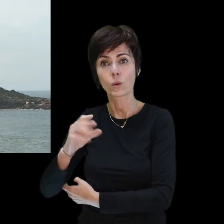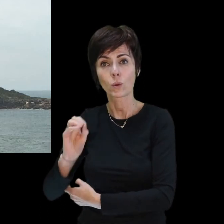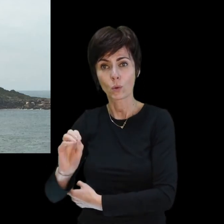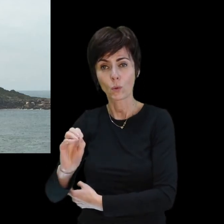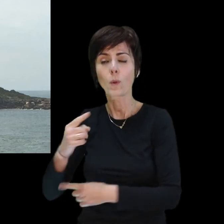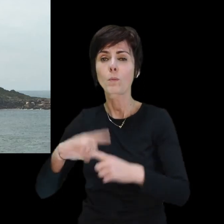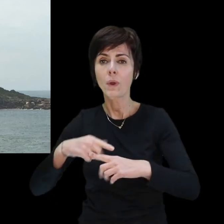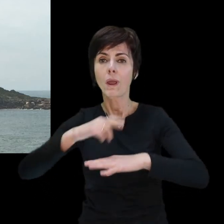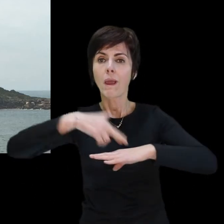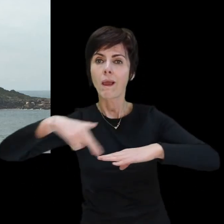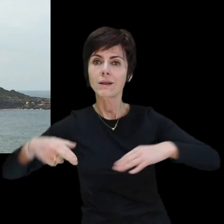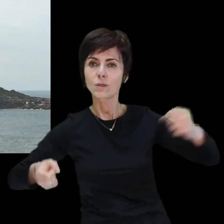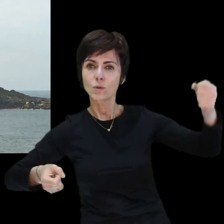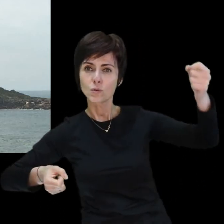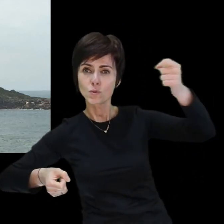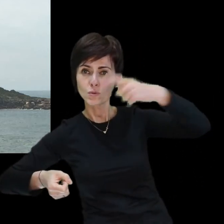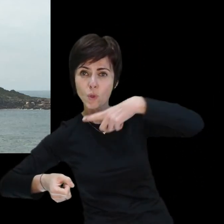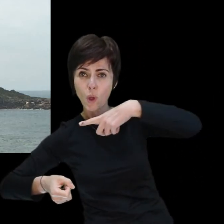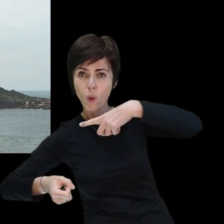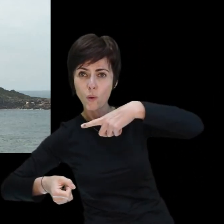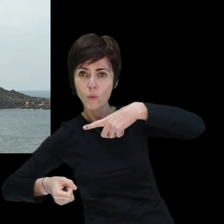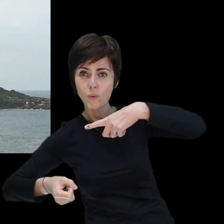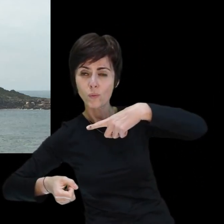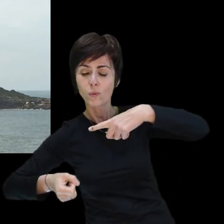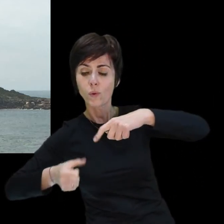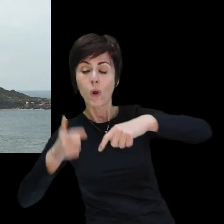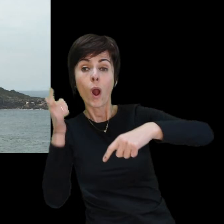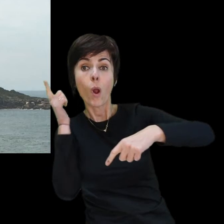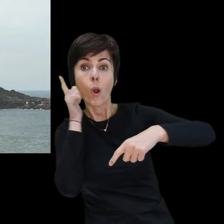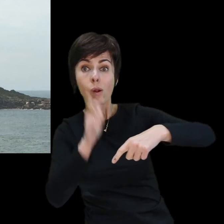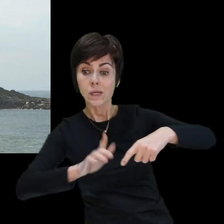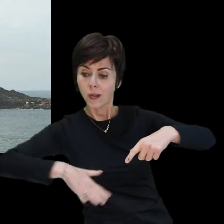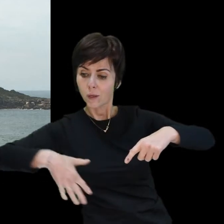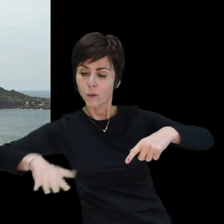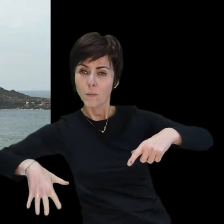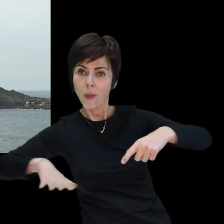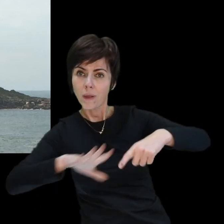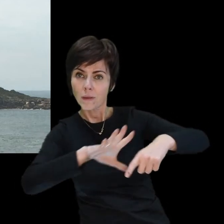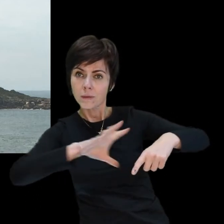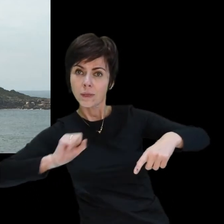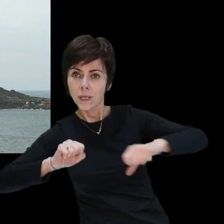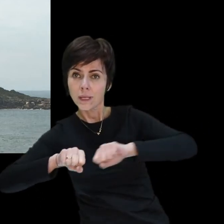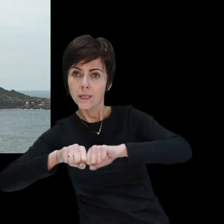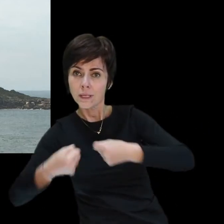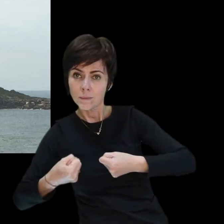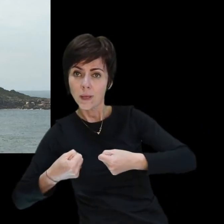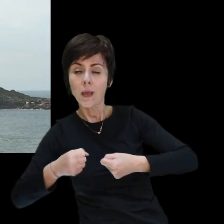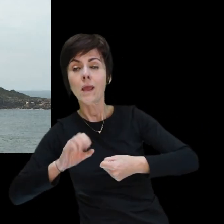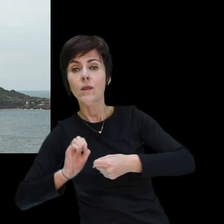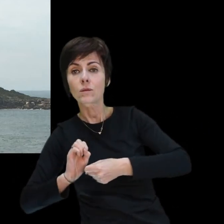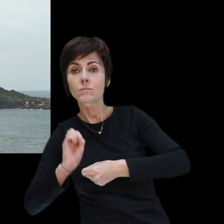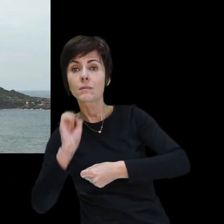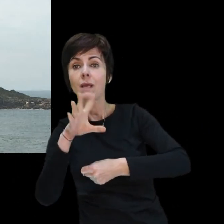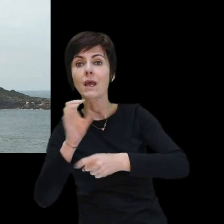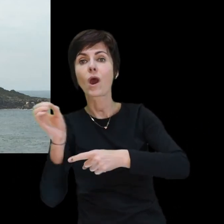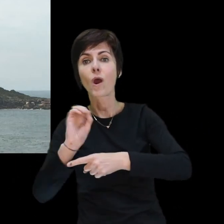recebendo a radiação solar, e aí esses organismos conseguem fazer essa conversão de forma bastante eficiente e esse oxigênio então